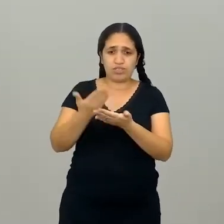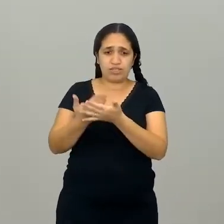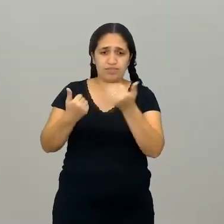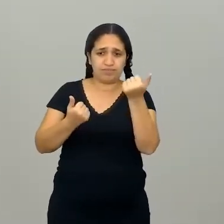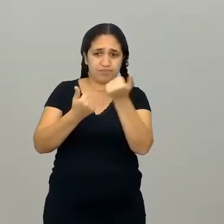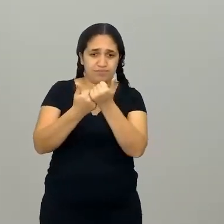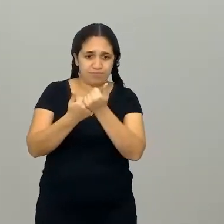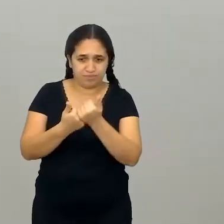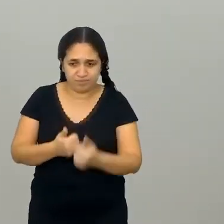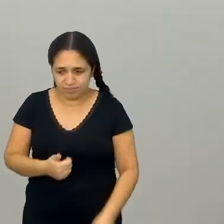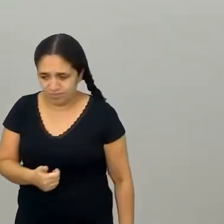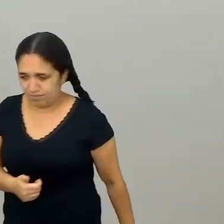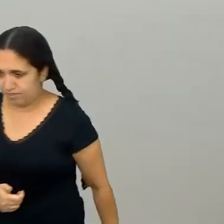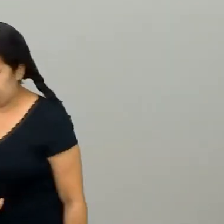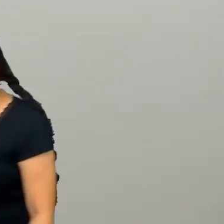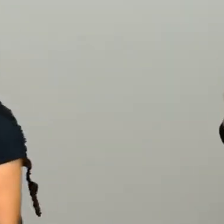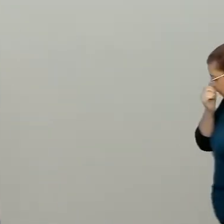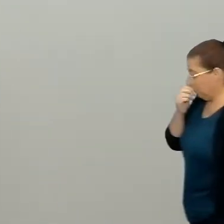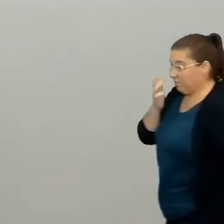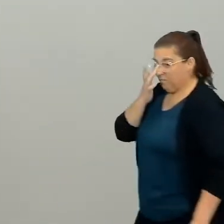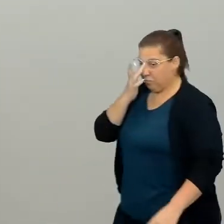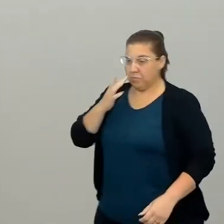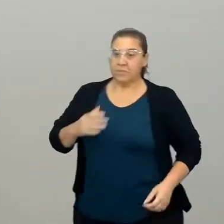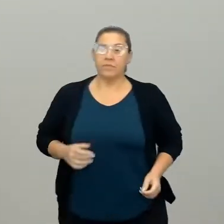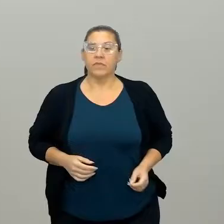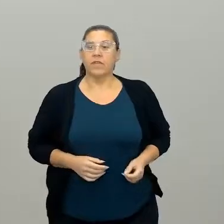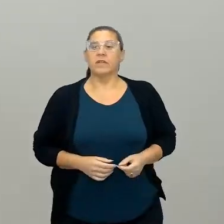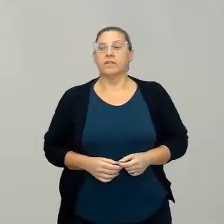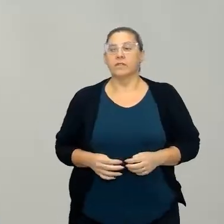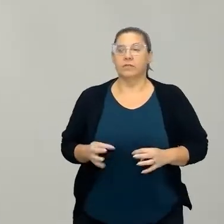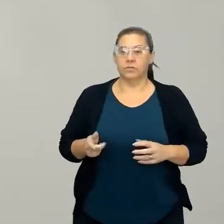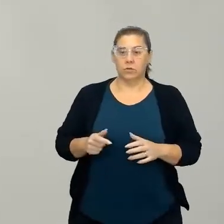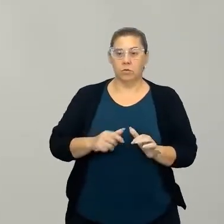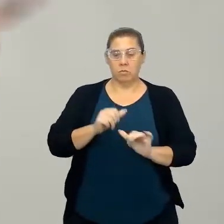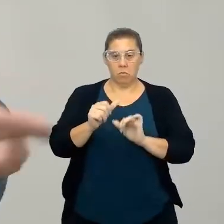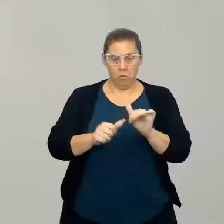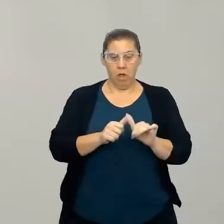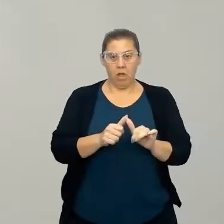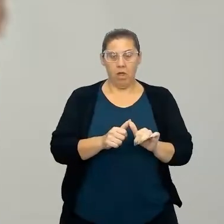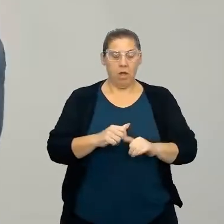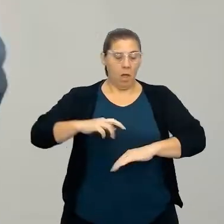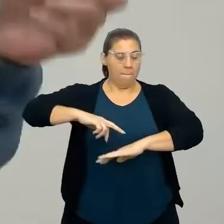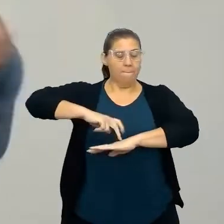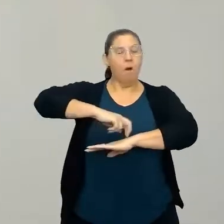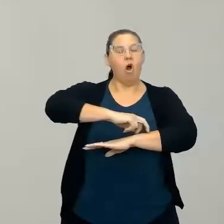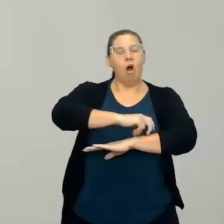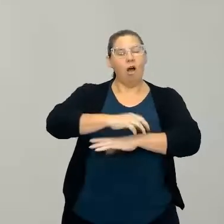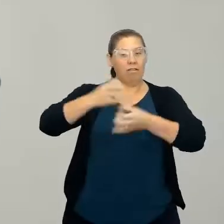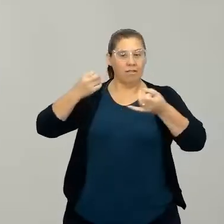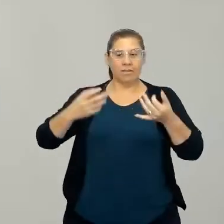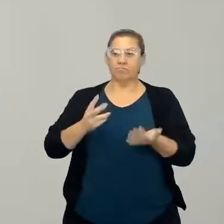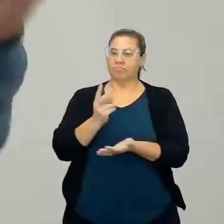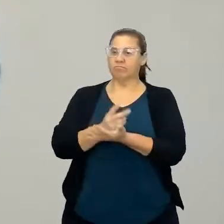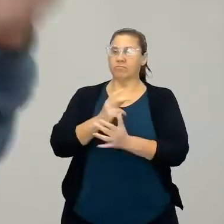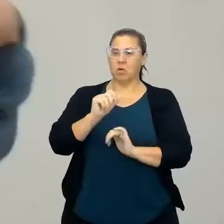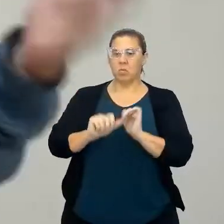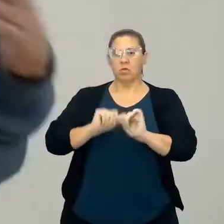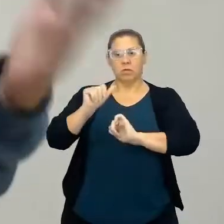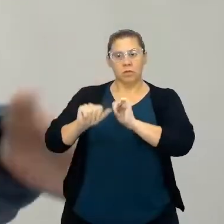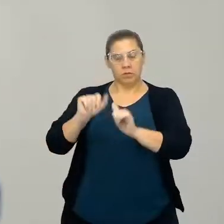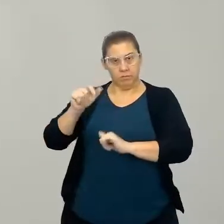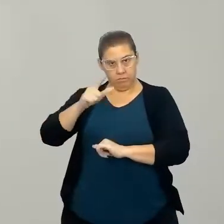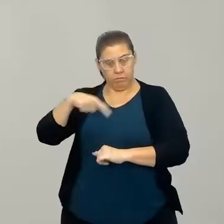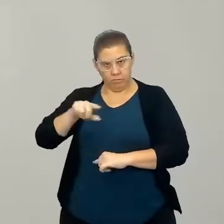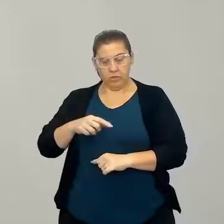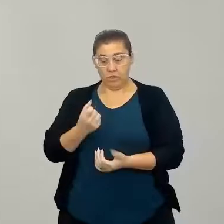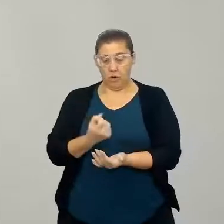mais, dali um ano ela tá cafona. A moda, né? A moda dita que você, a cada ano, vai mudando justamente para você estar